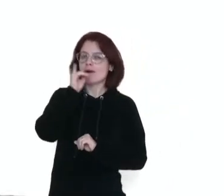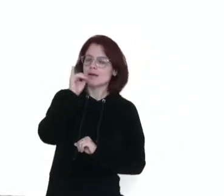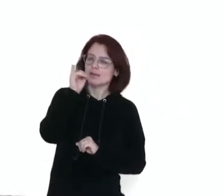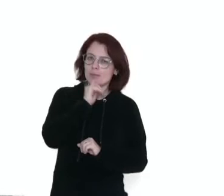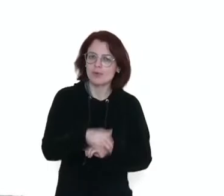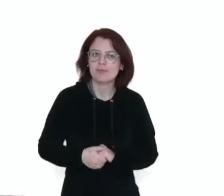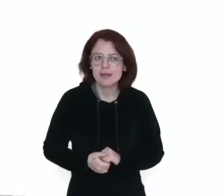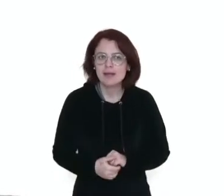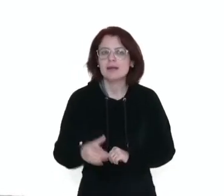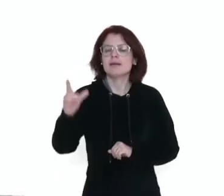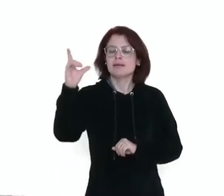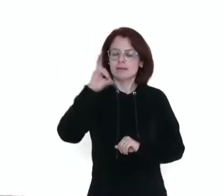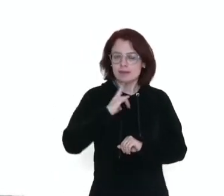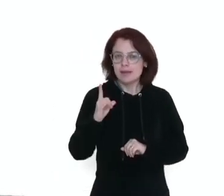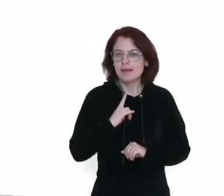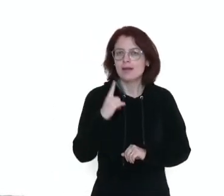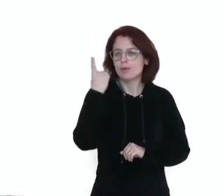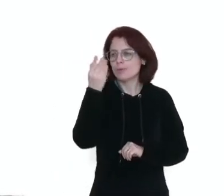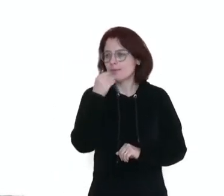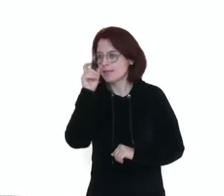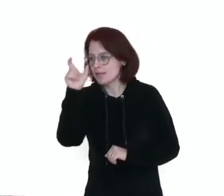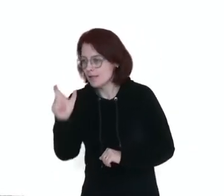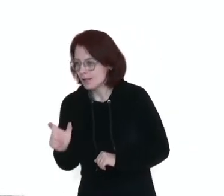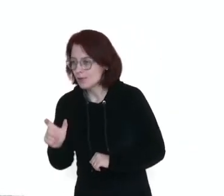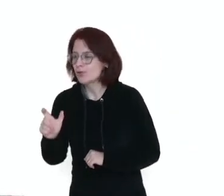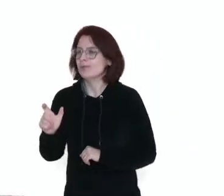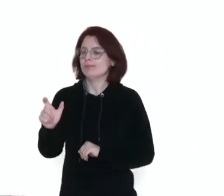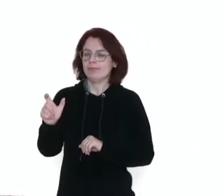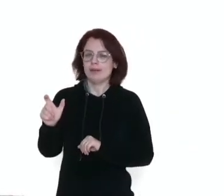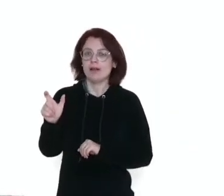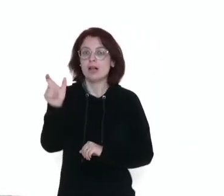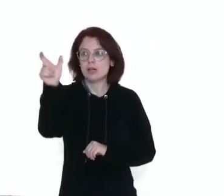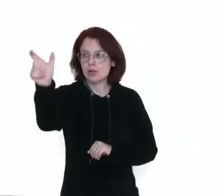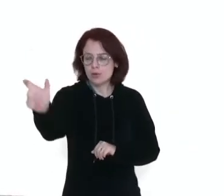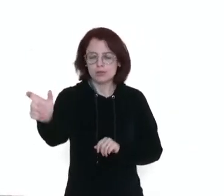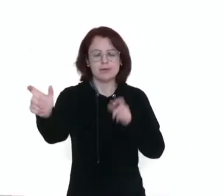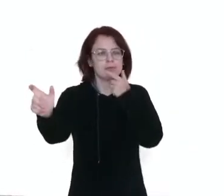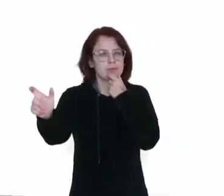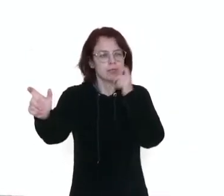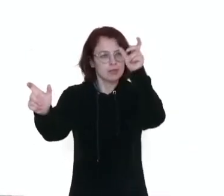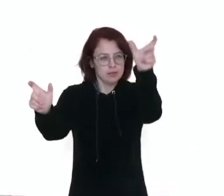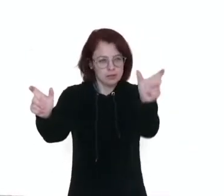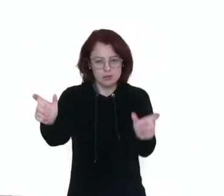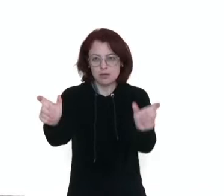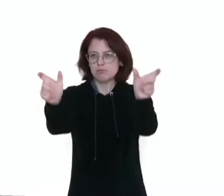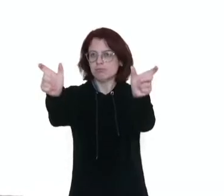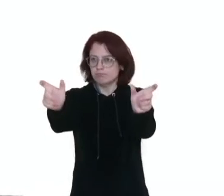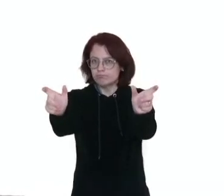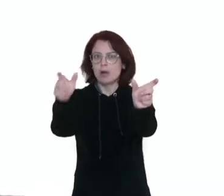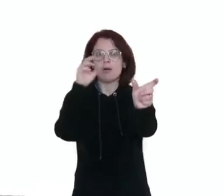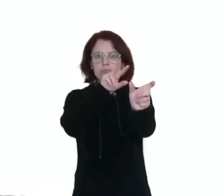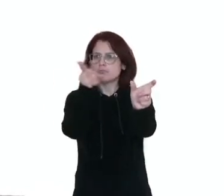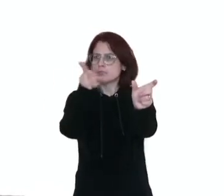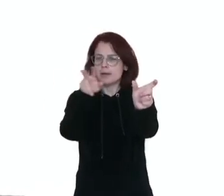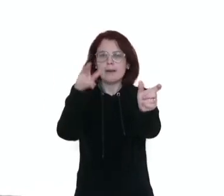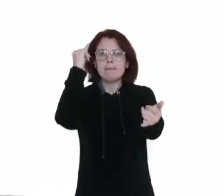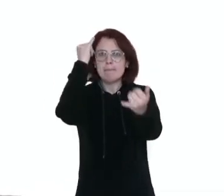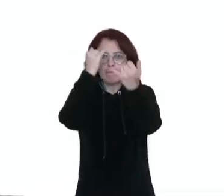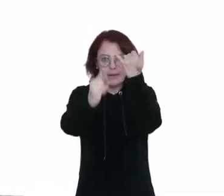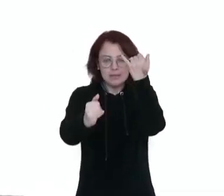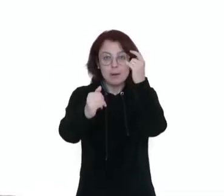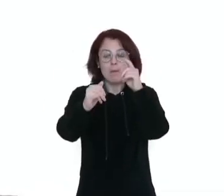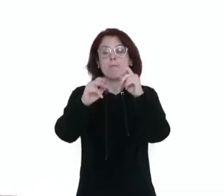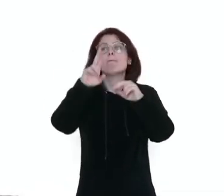de escoteiros havia um chamado Luizinho que era a minha cara, cuspida e escarrada, porém só